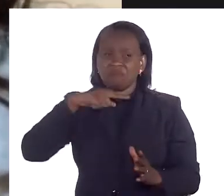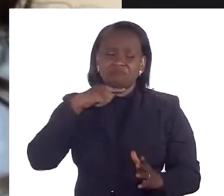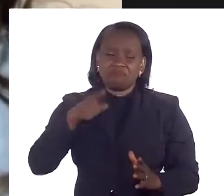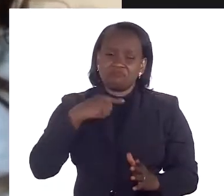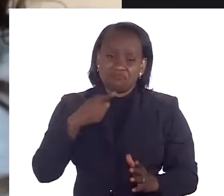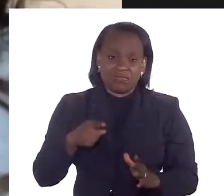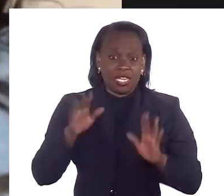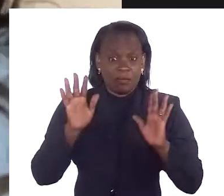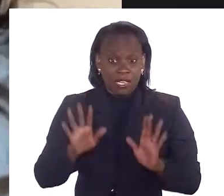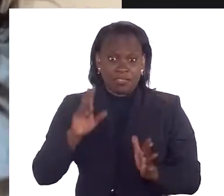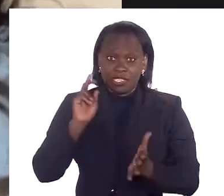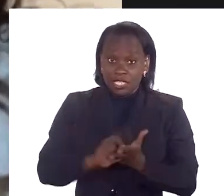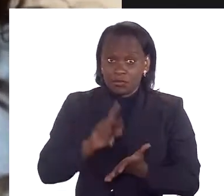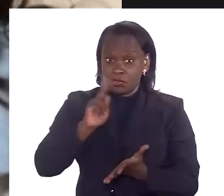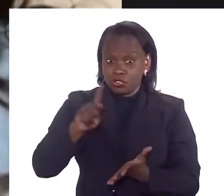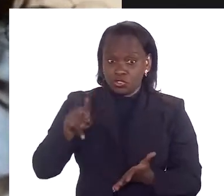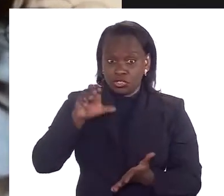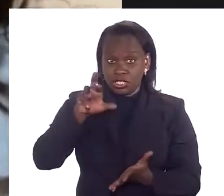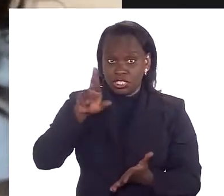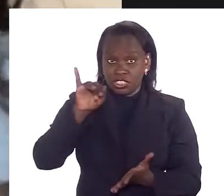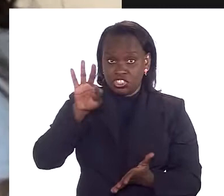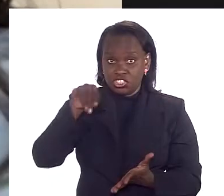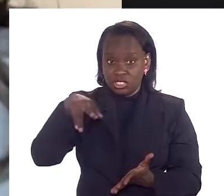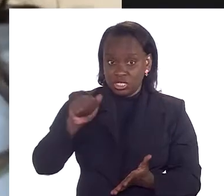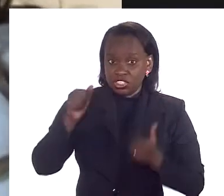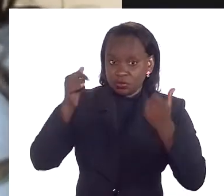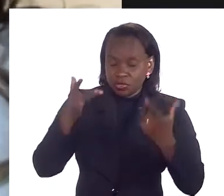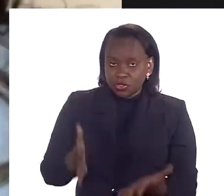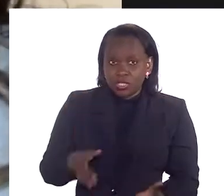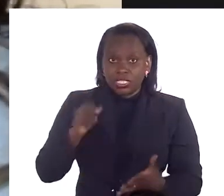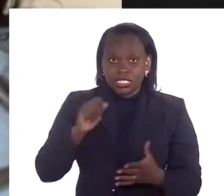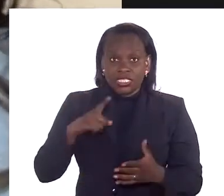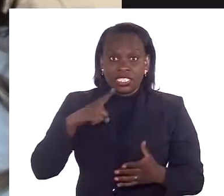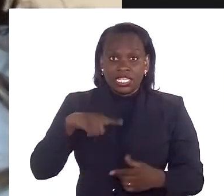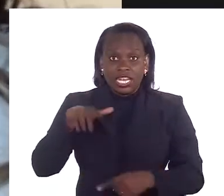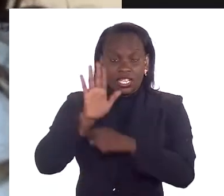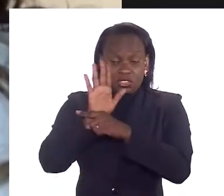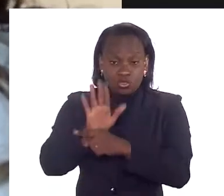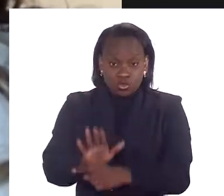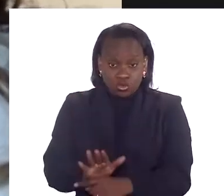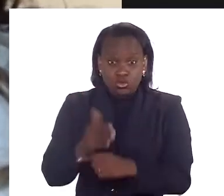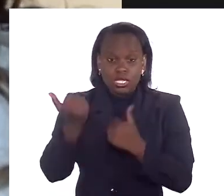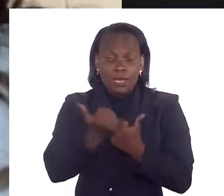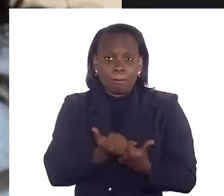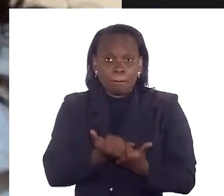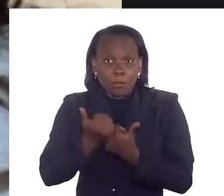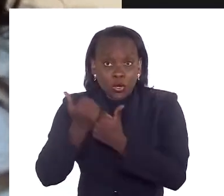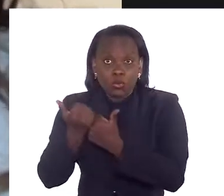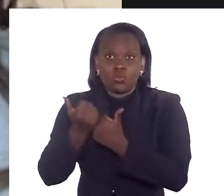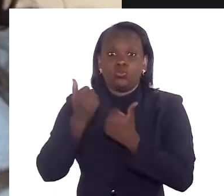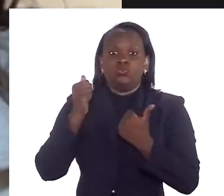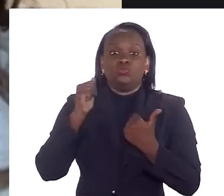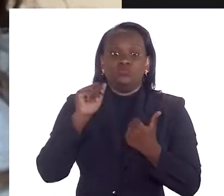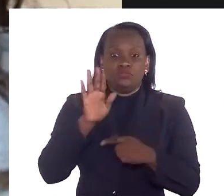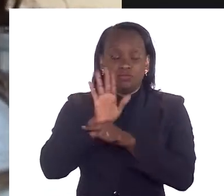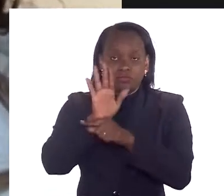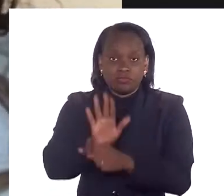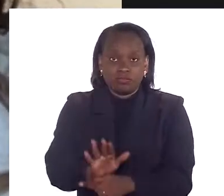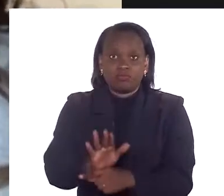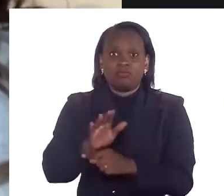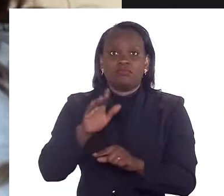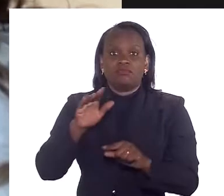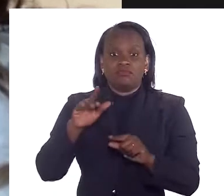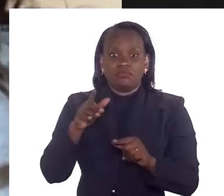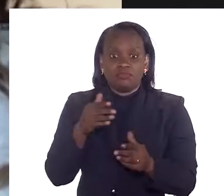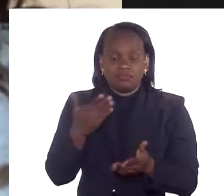possibilidades deles. Mas, na verdade, como a professora Cristina falou, se a gente ofertar o apoio necessário, se a gente